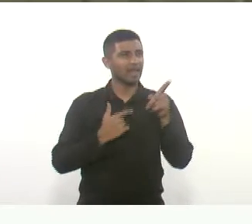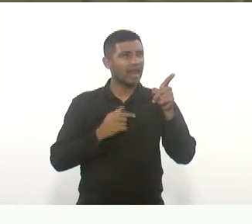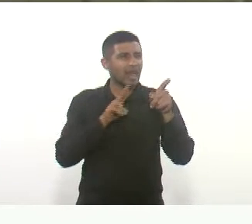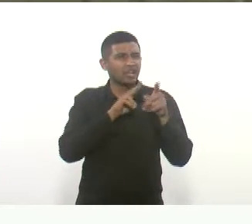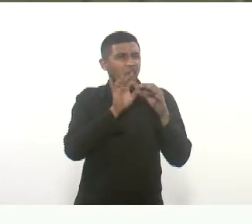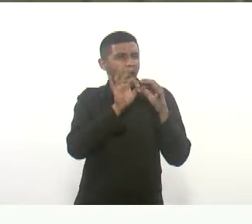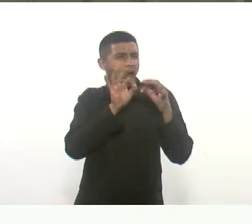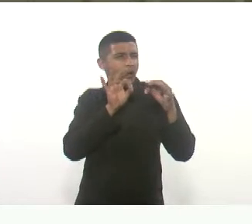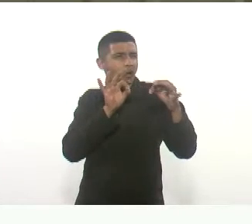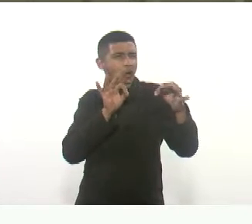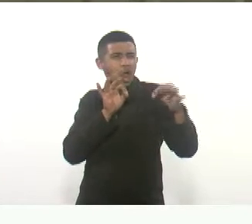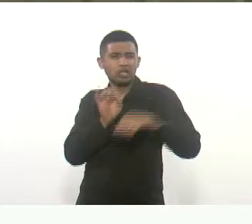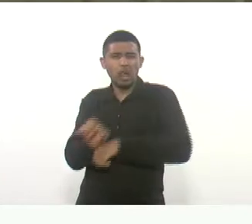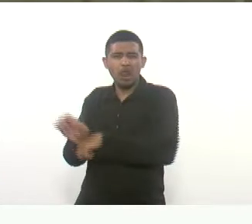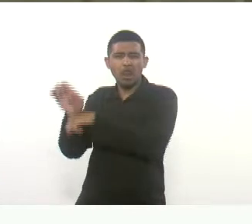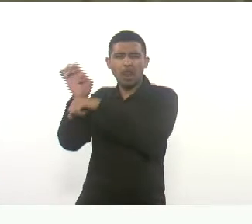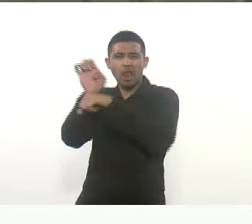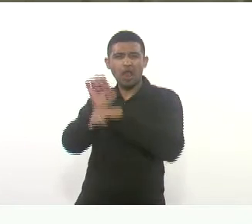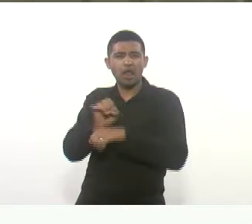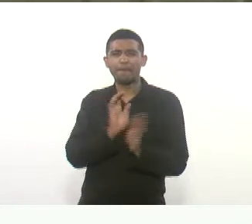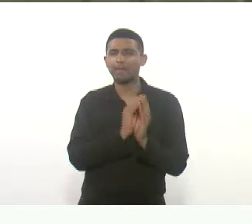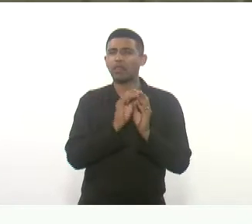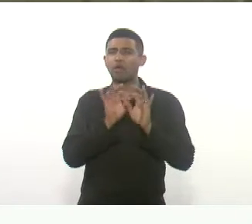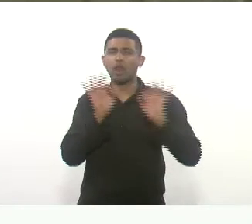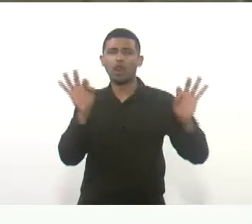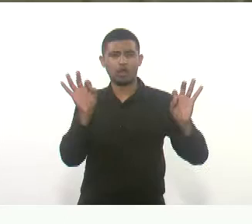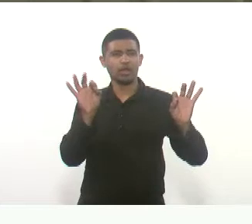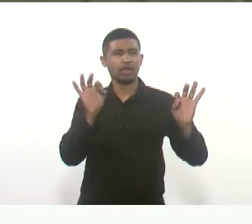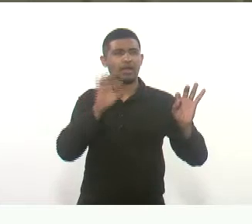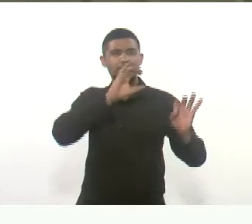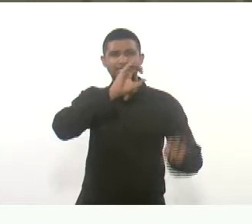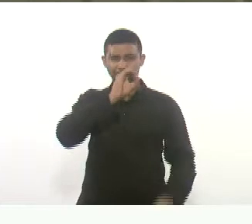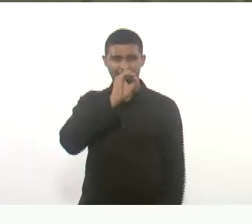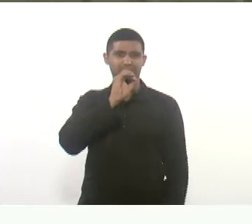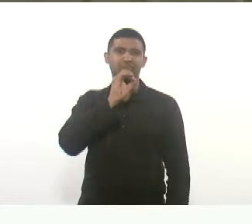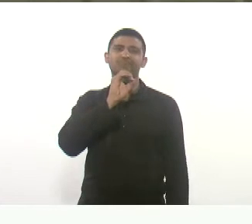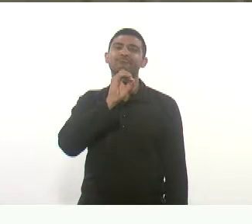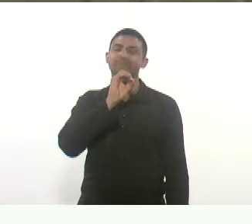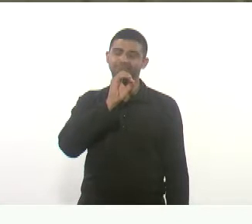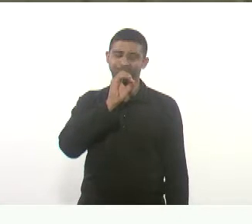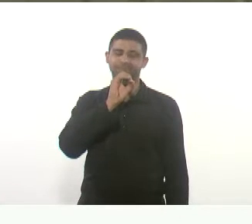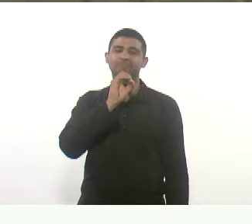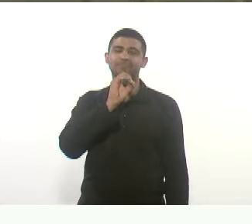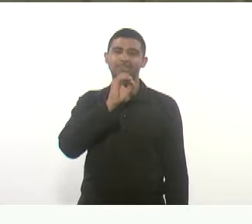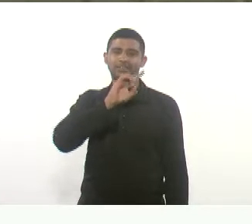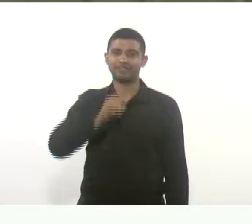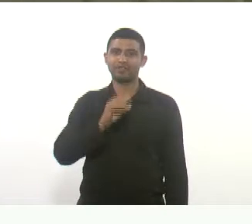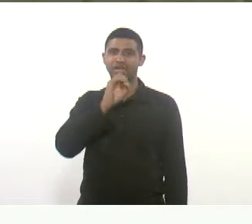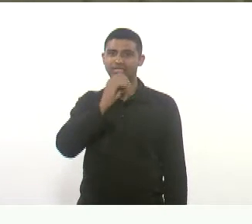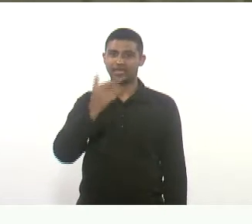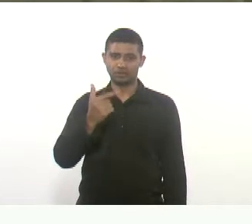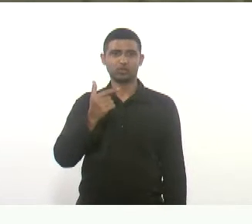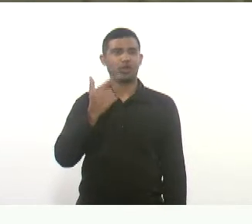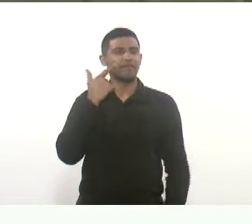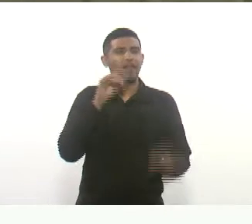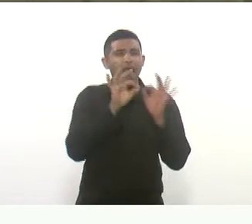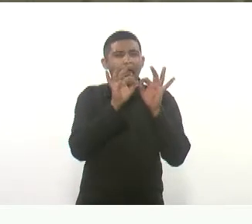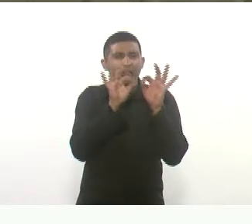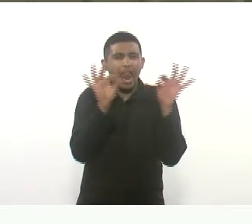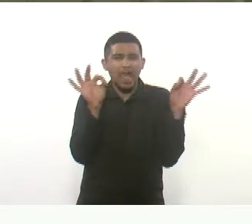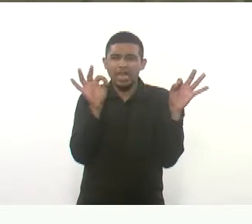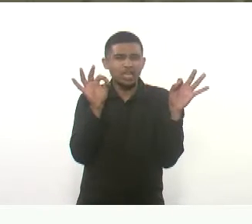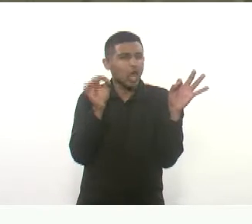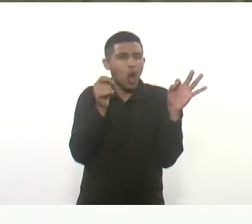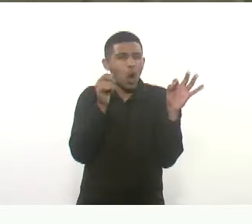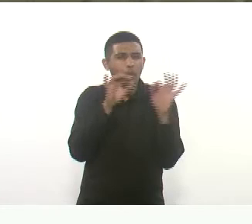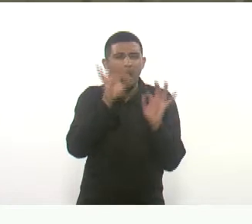está distante dos outros estados? Aí você chega a zero correlação. A 0,02, a linha ali está realmente